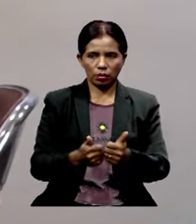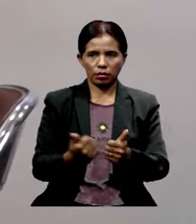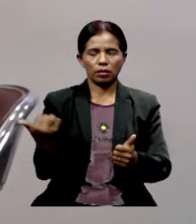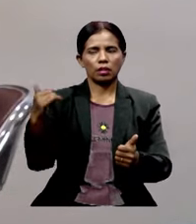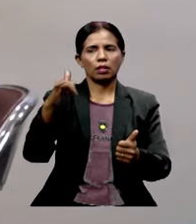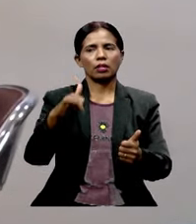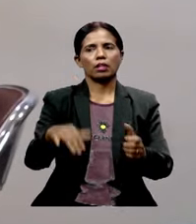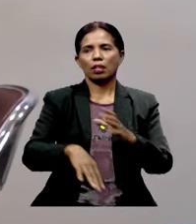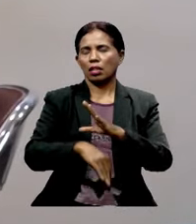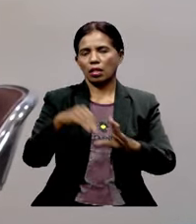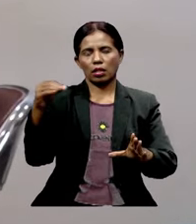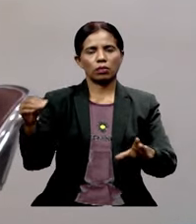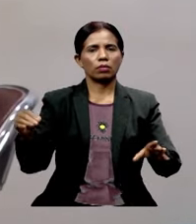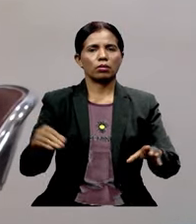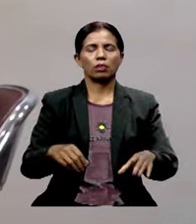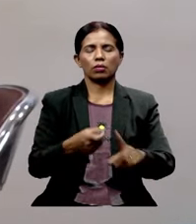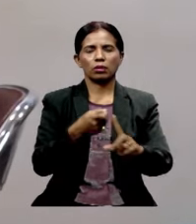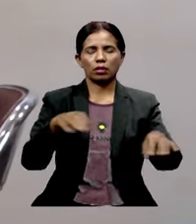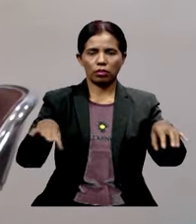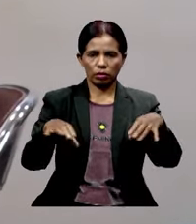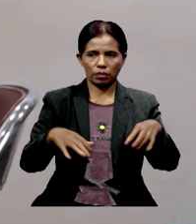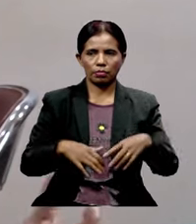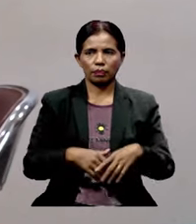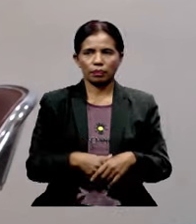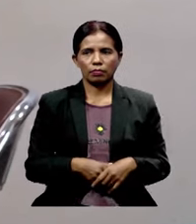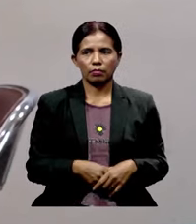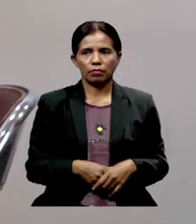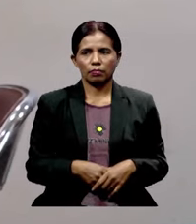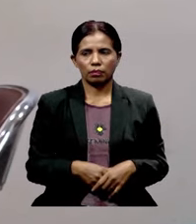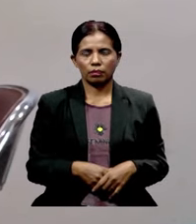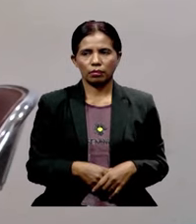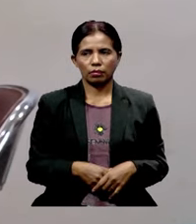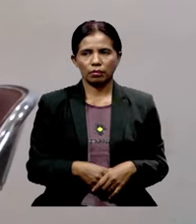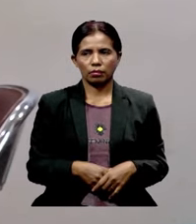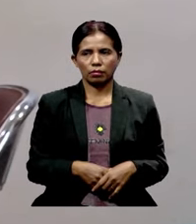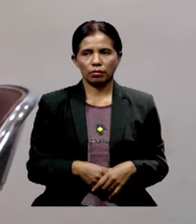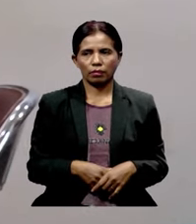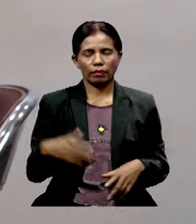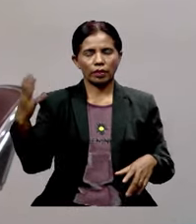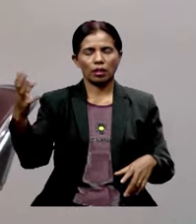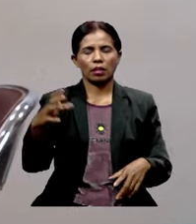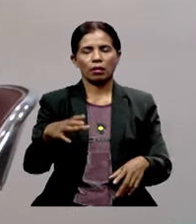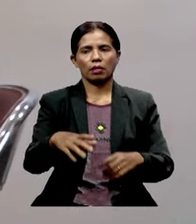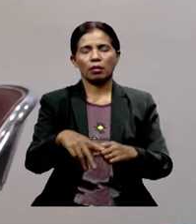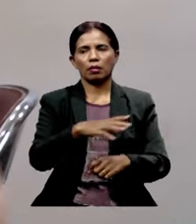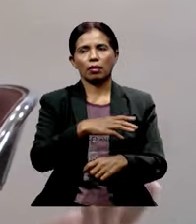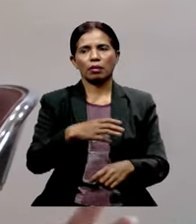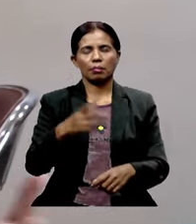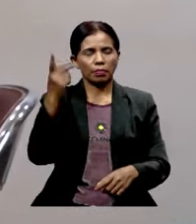governo resigna ande ya resigna ande agora se por exemplo é Portugal primeiro